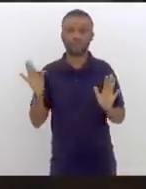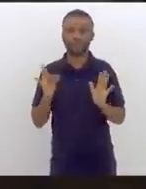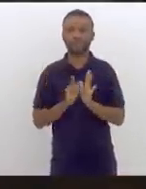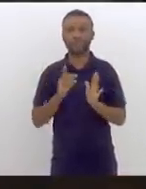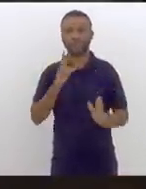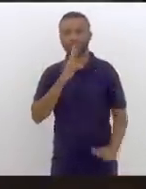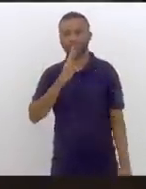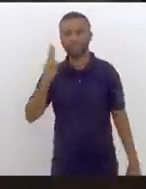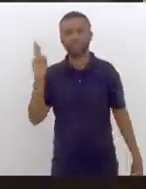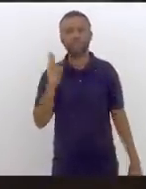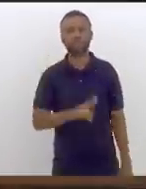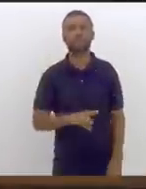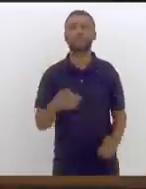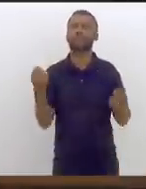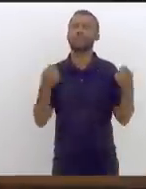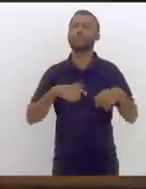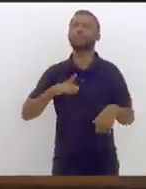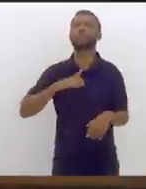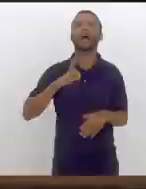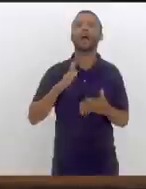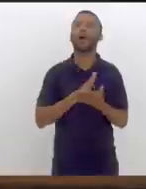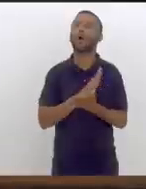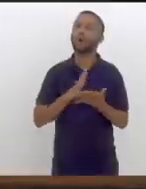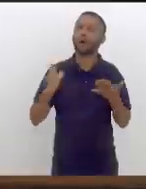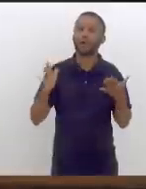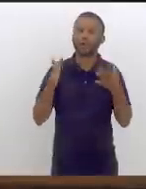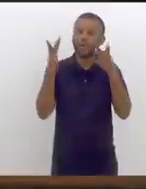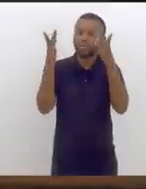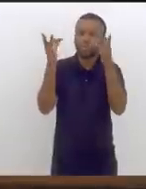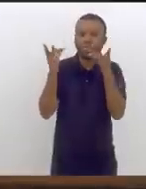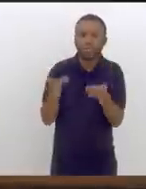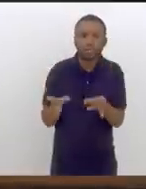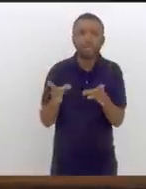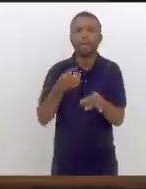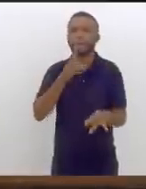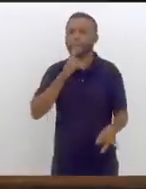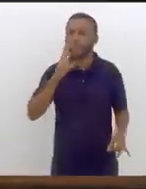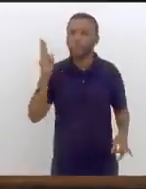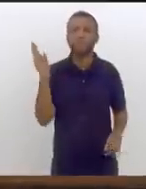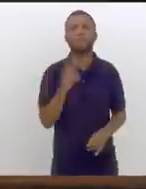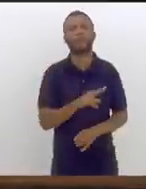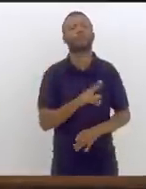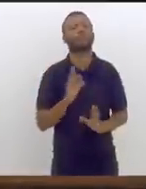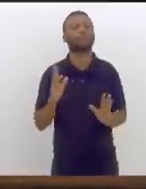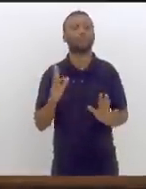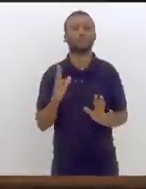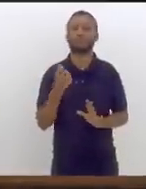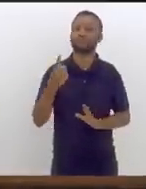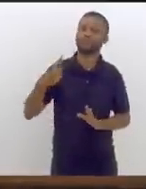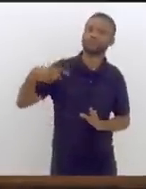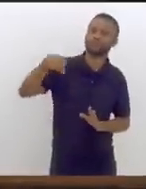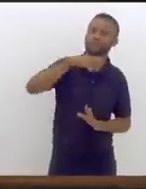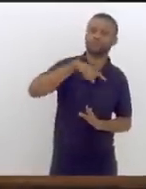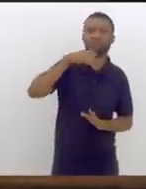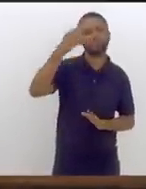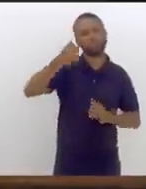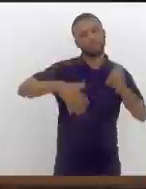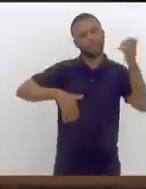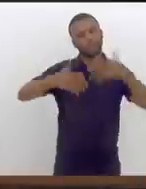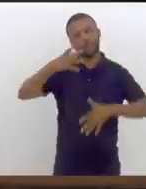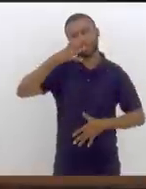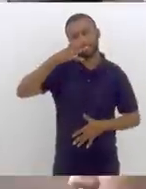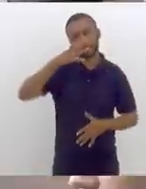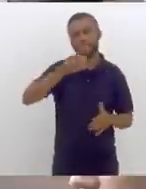nós estamos fazendo Então precisamos ter alguém que possa ter de forma minuciosa passando a responder para que sair todas essas pessoas que aqui estão e outros que estão nos assistindo